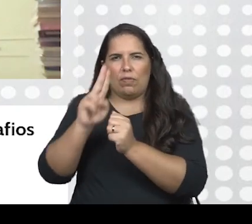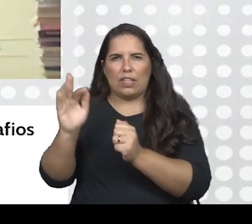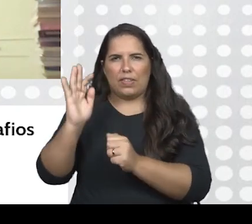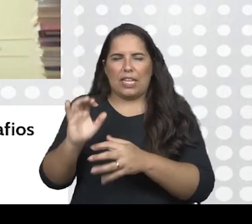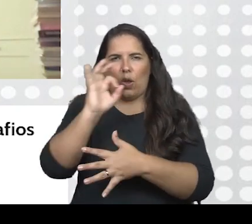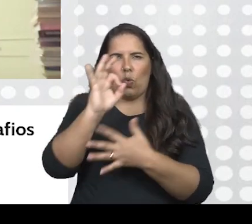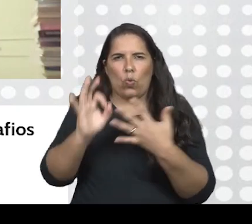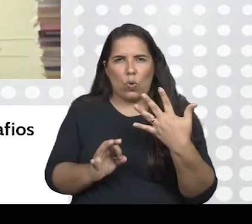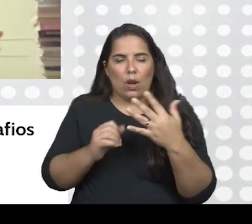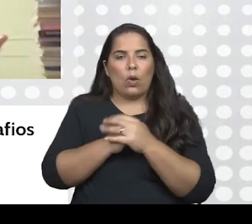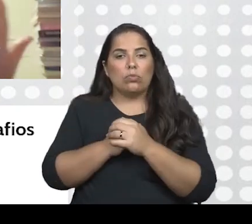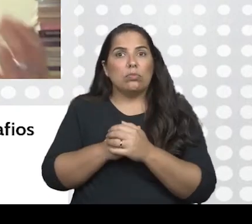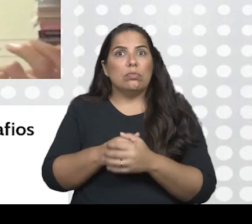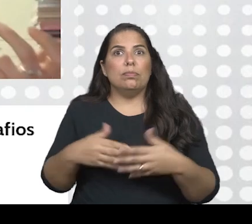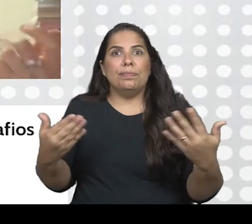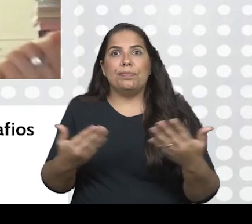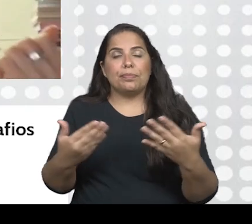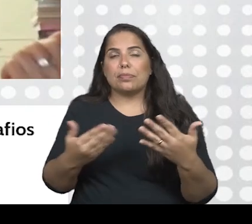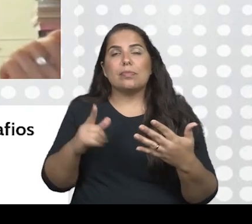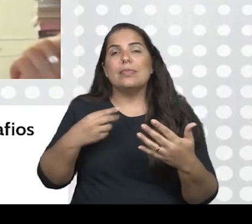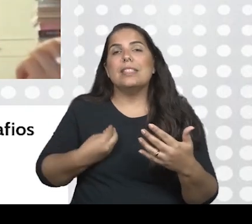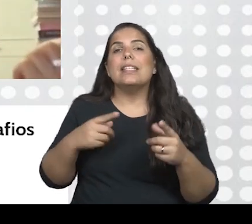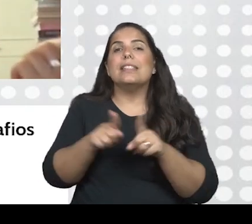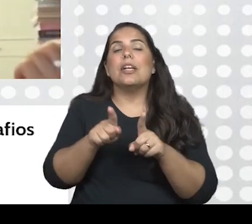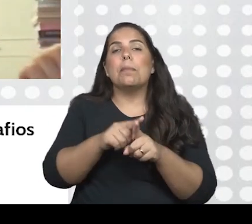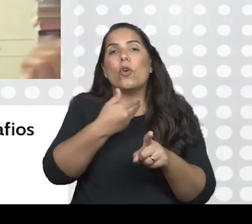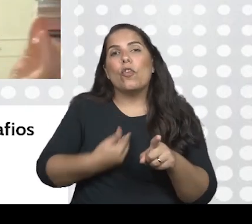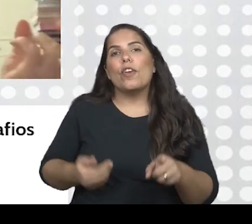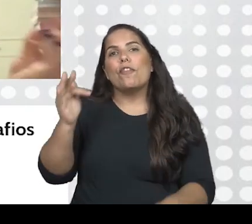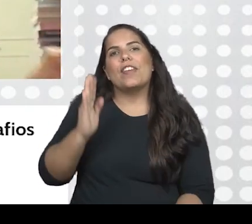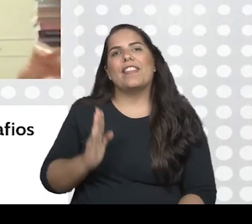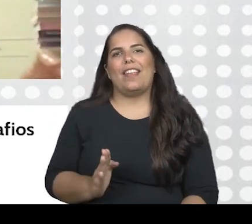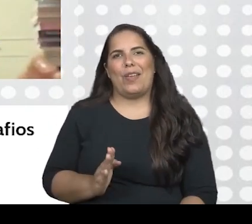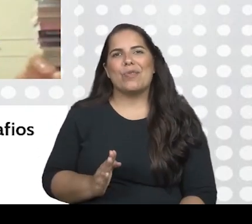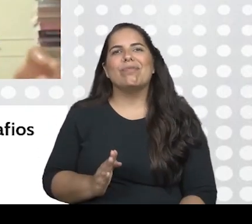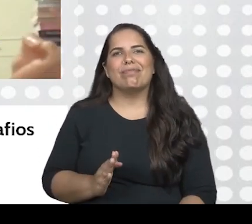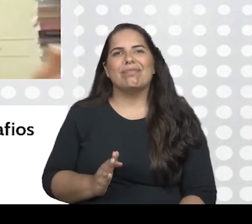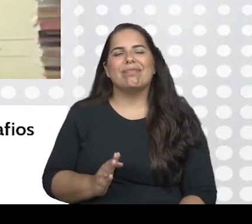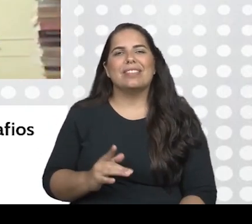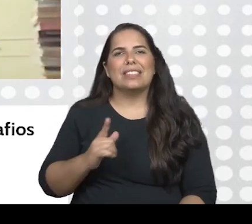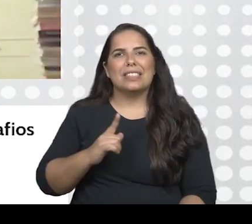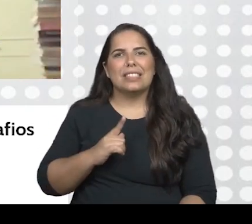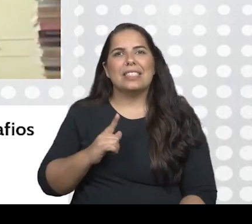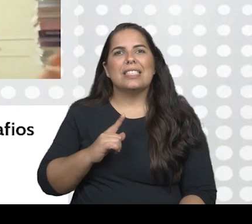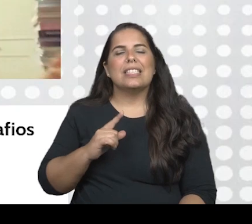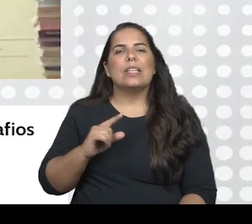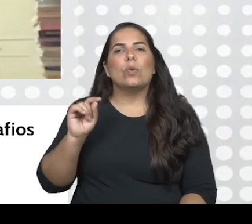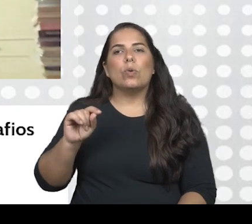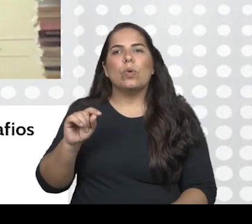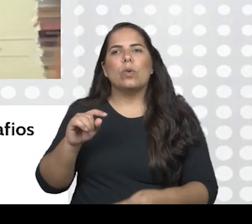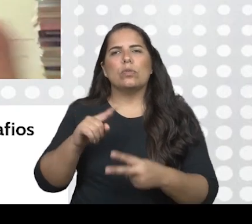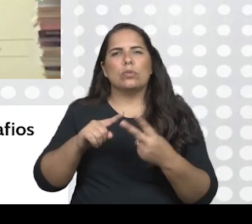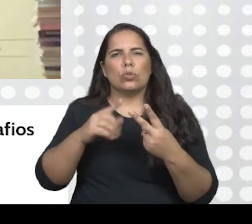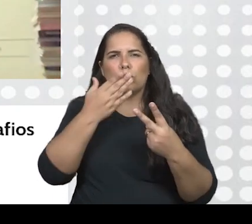Rural do Rio de Janeiro, e agora envolve também o governo federal, por meio da CECADI e da